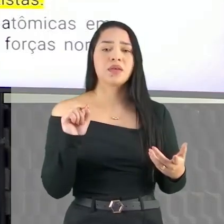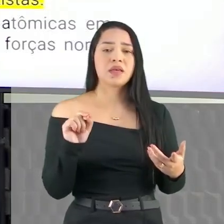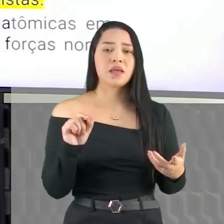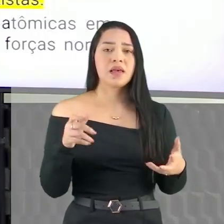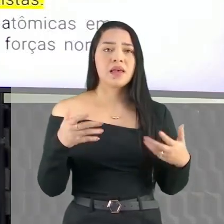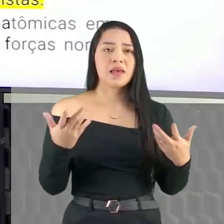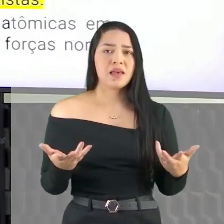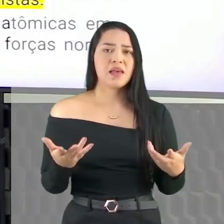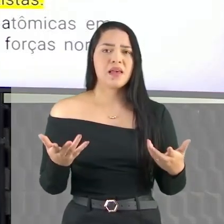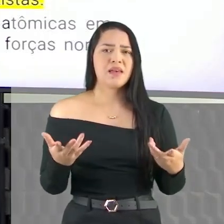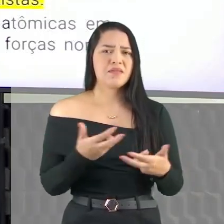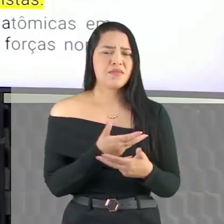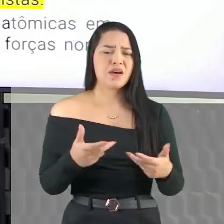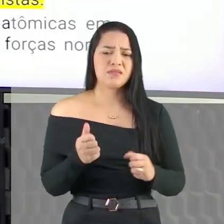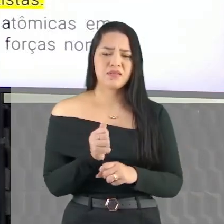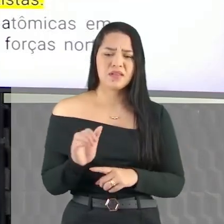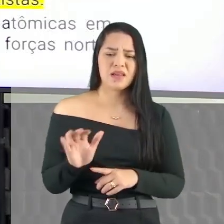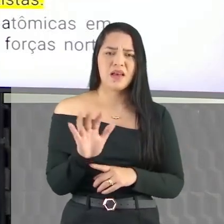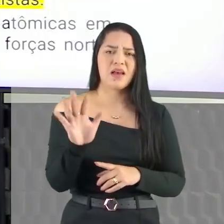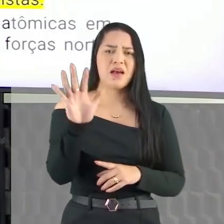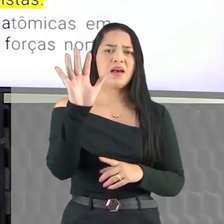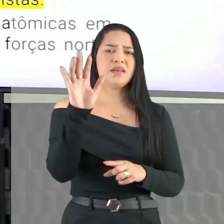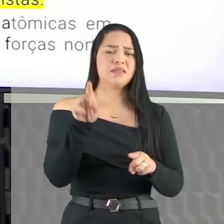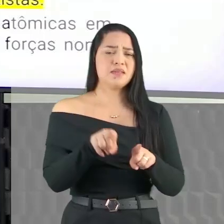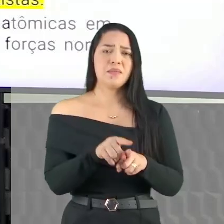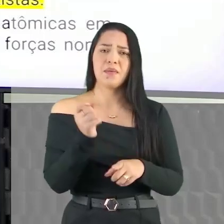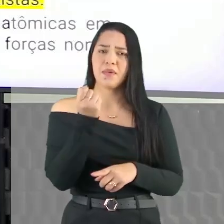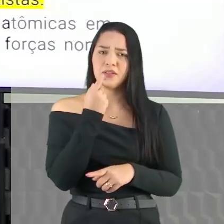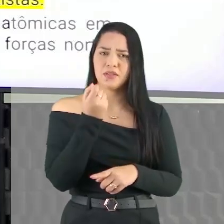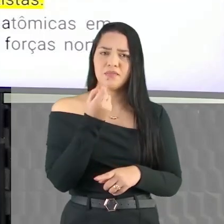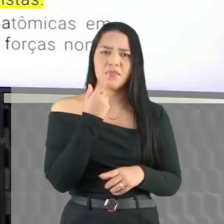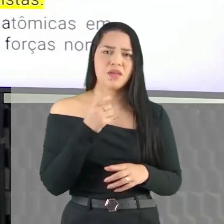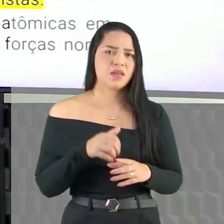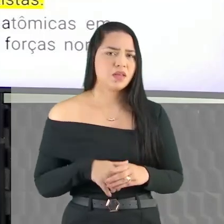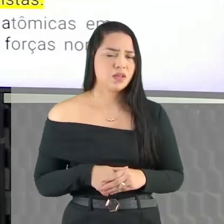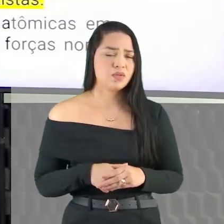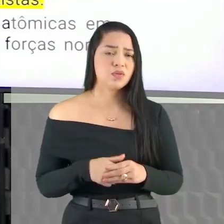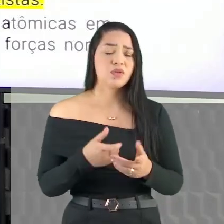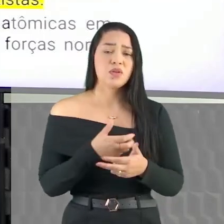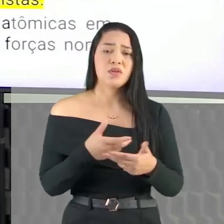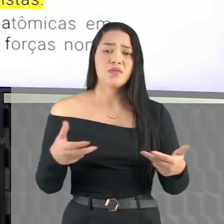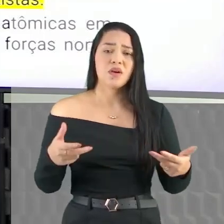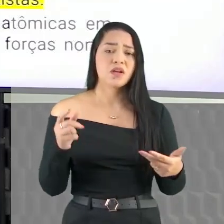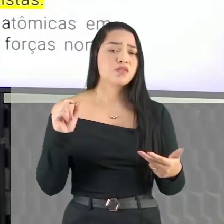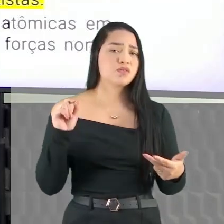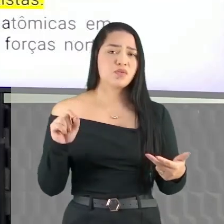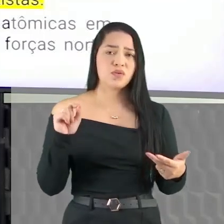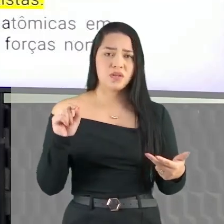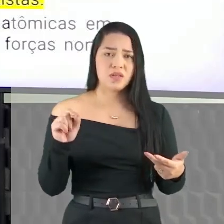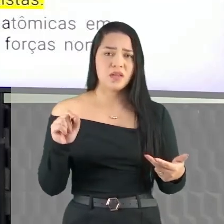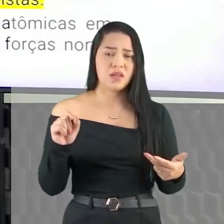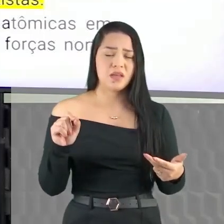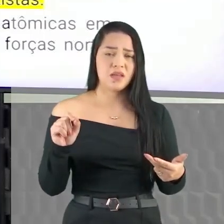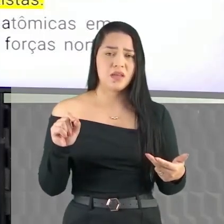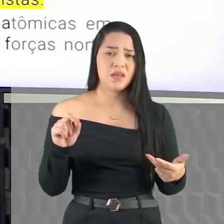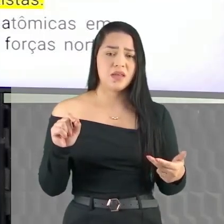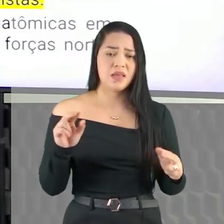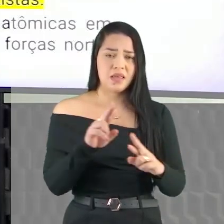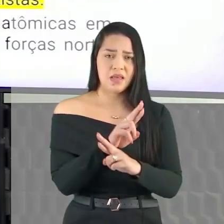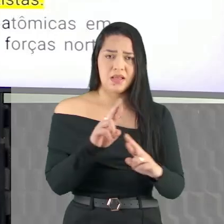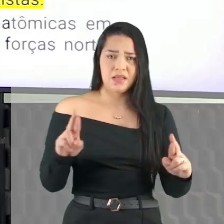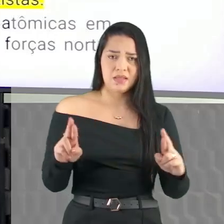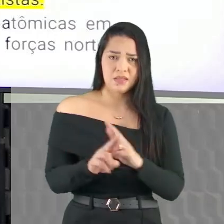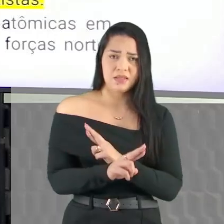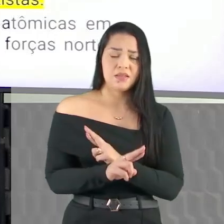testar gases, para testar medicamentos, para testar uma série de protótipos,